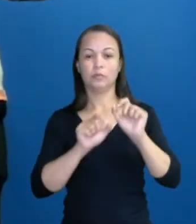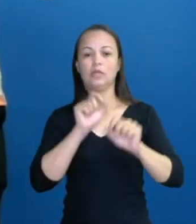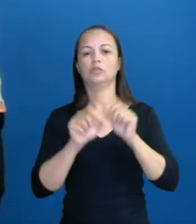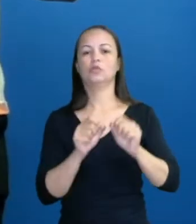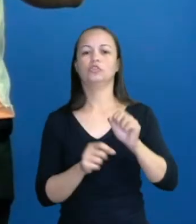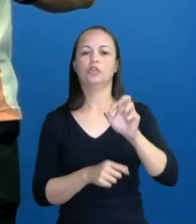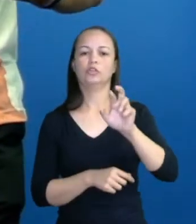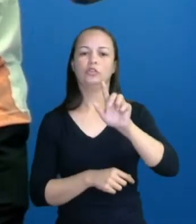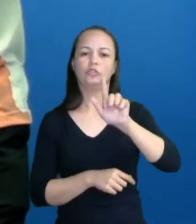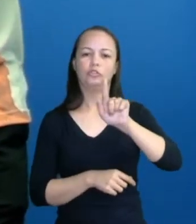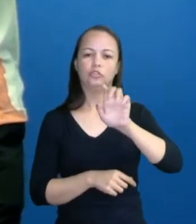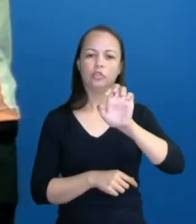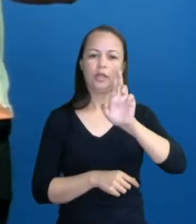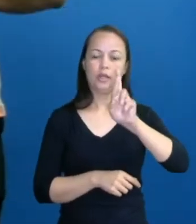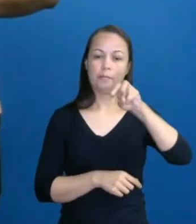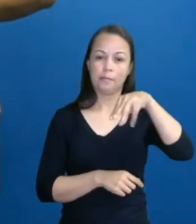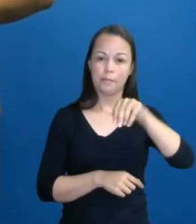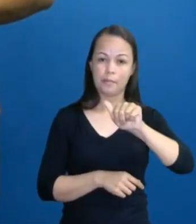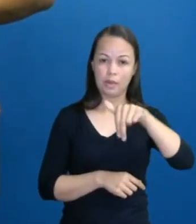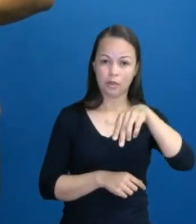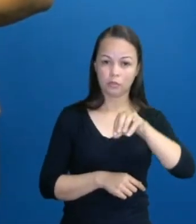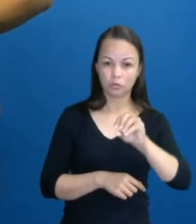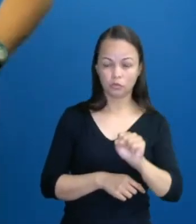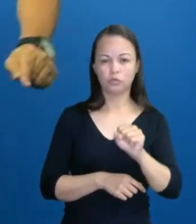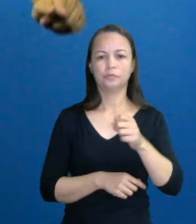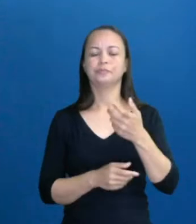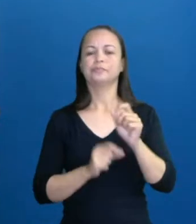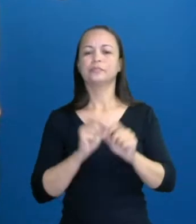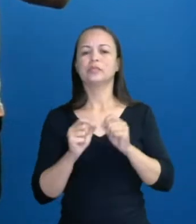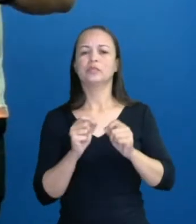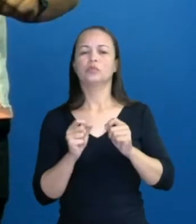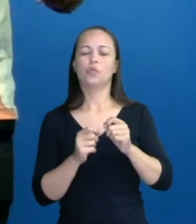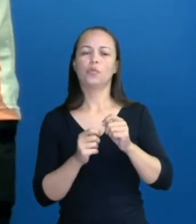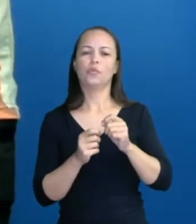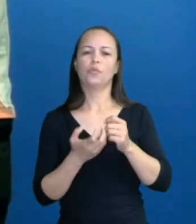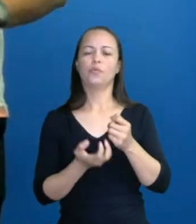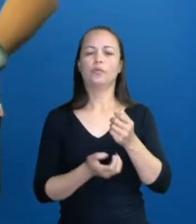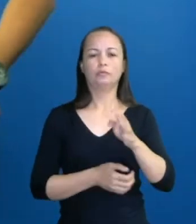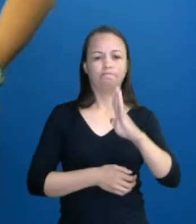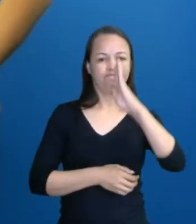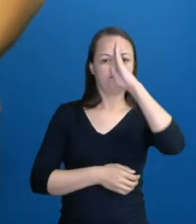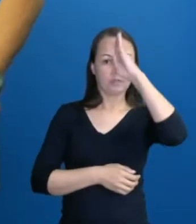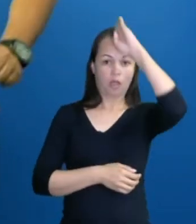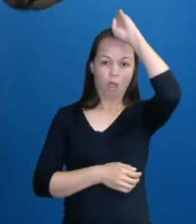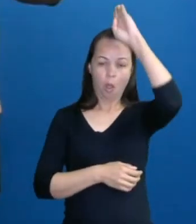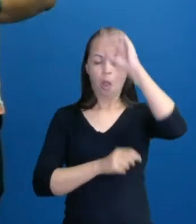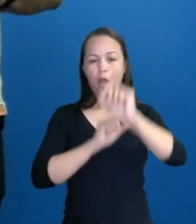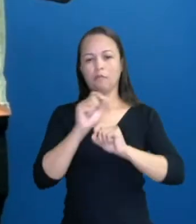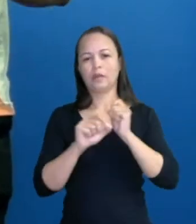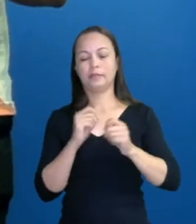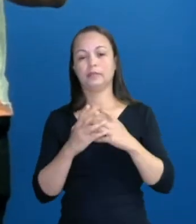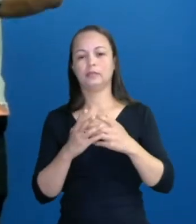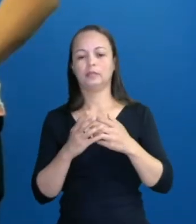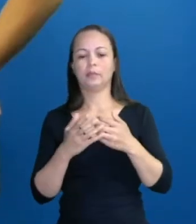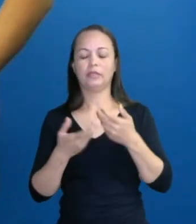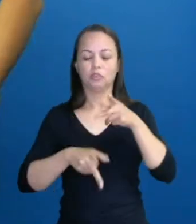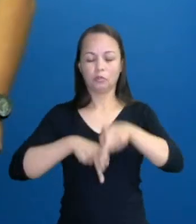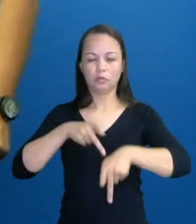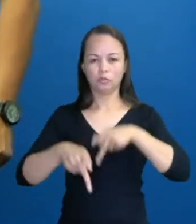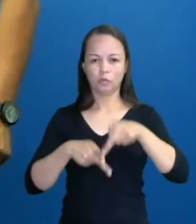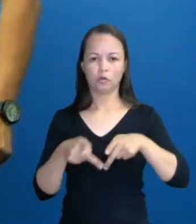bárbara dentro dos domínios do Império Romano, especialmente liderados também pelos